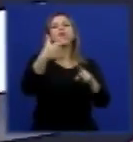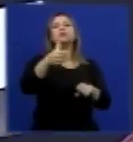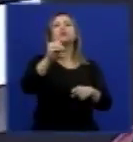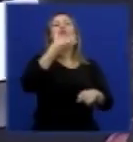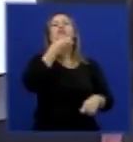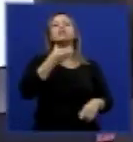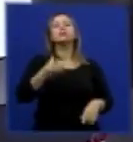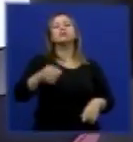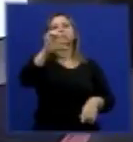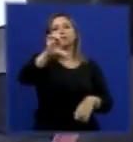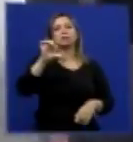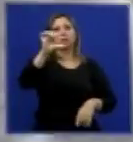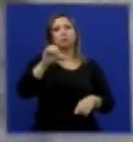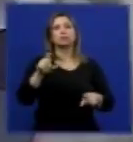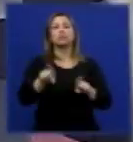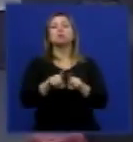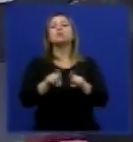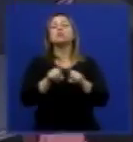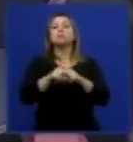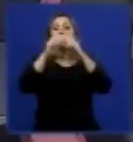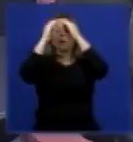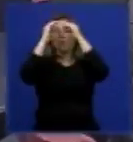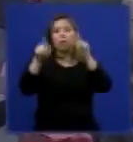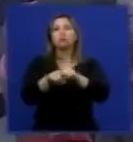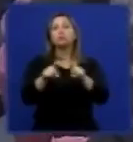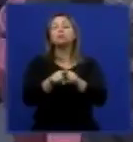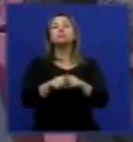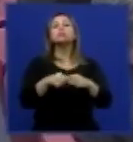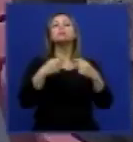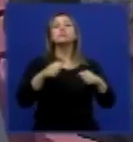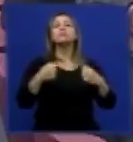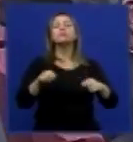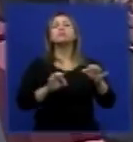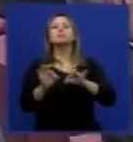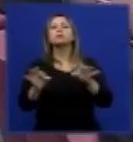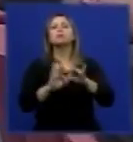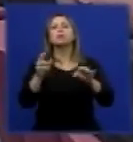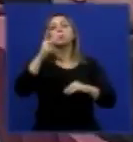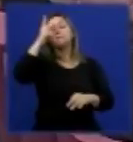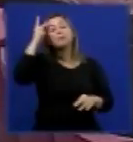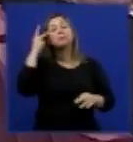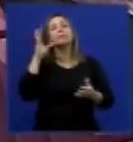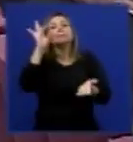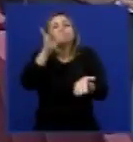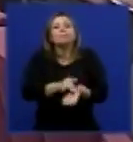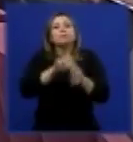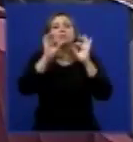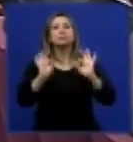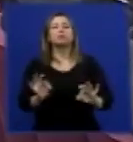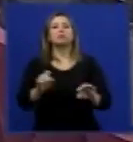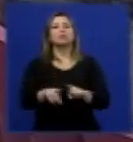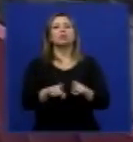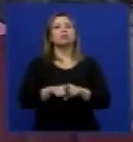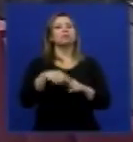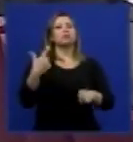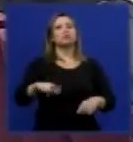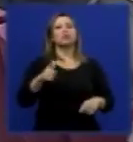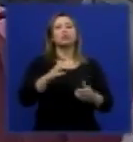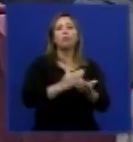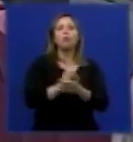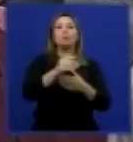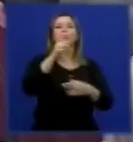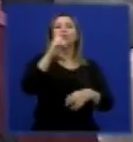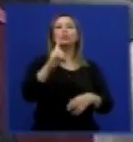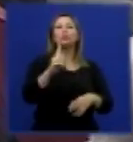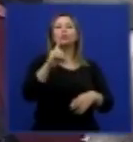a obrigação pós-consumo imposta pela resolução Enem comento só passou a ter eficácia em 1 de Janeiro de 2002